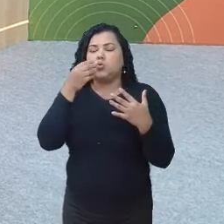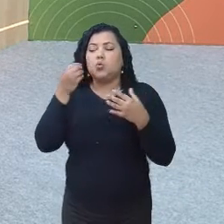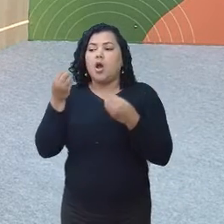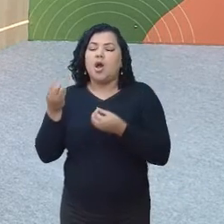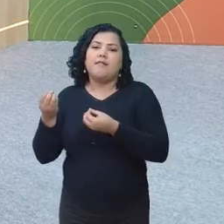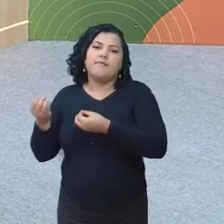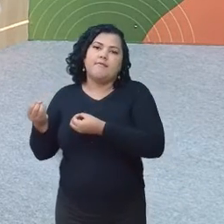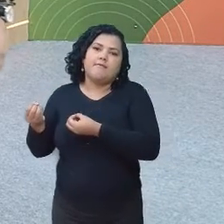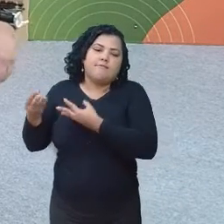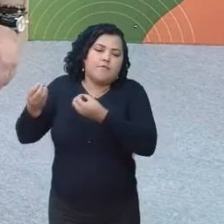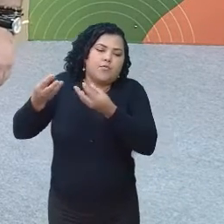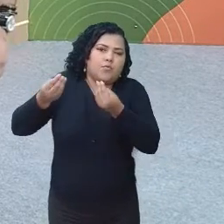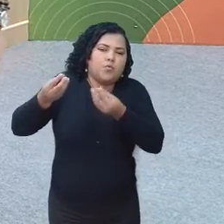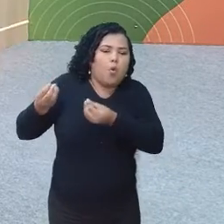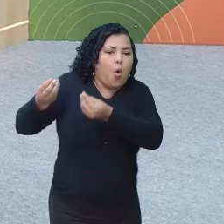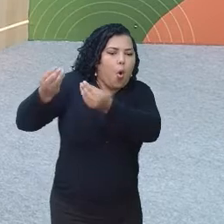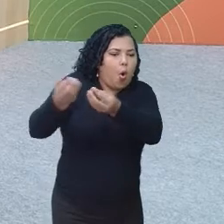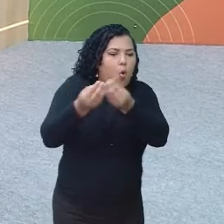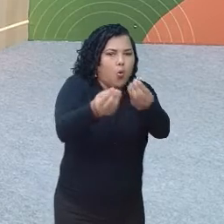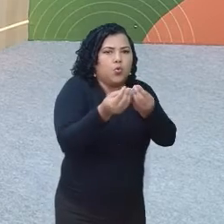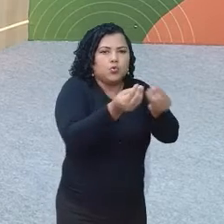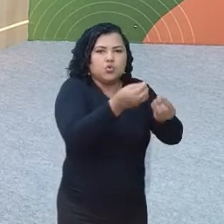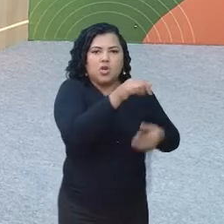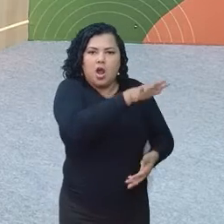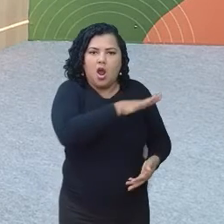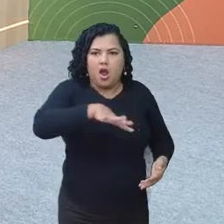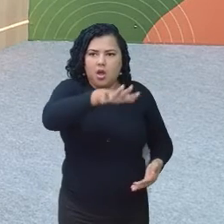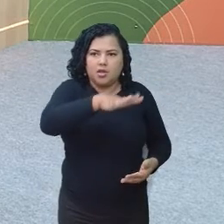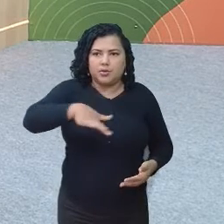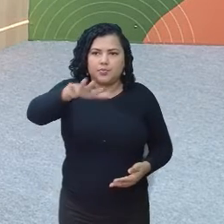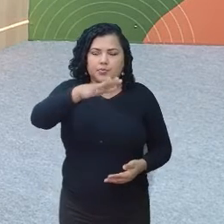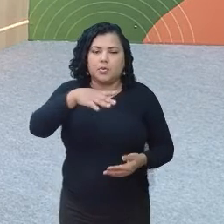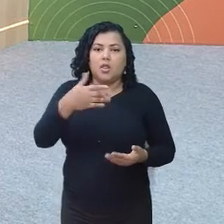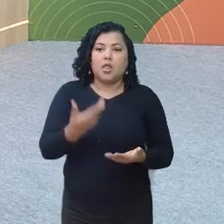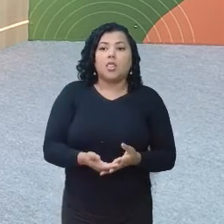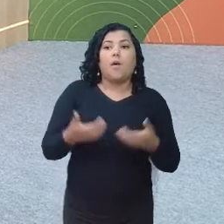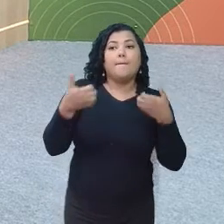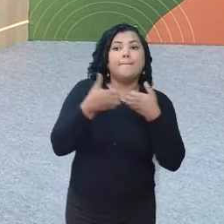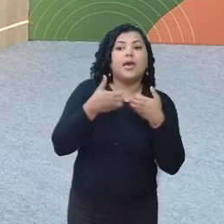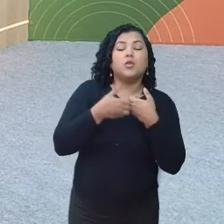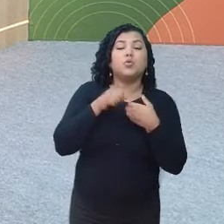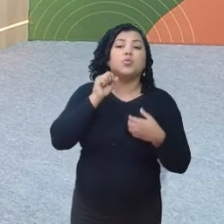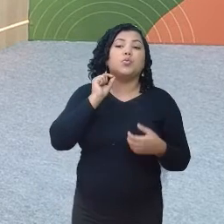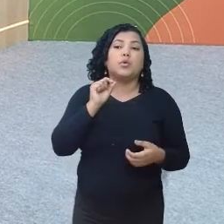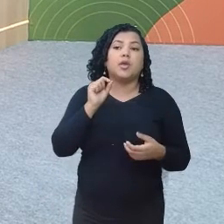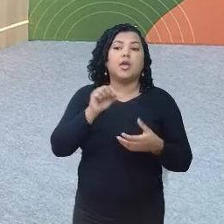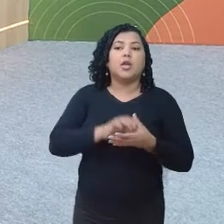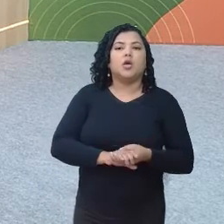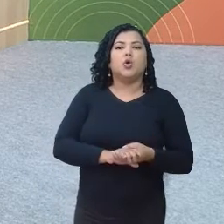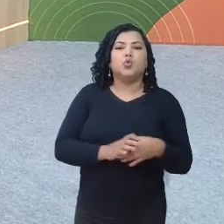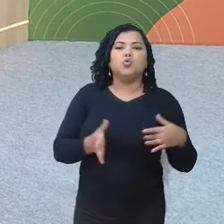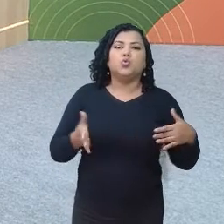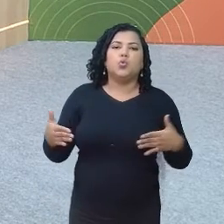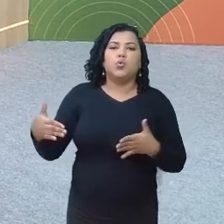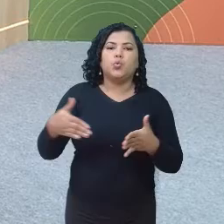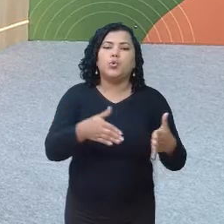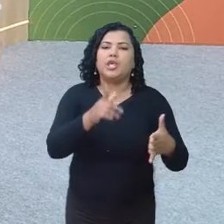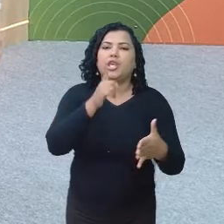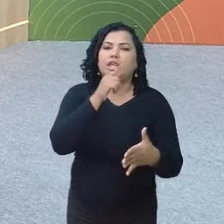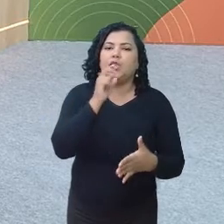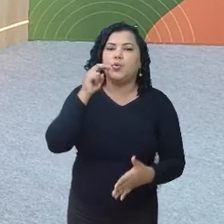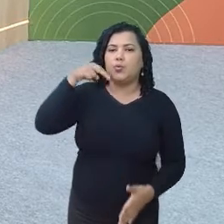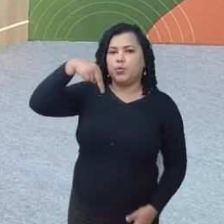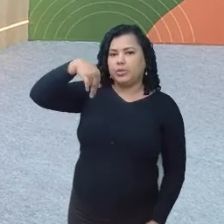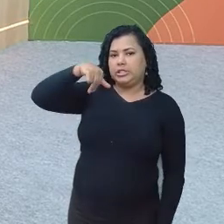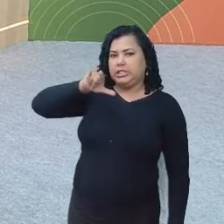regiões. Então, vejam, levaram cana-de-açúcar para a região próxima aqui, ó, do vale, né, do rio Nilo, aqui no Egito,